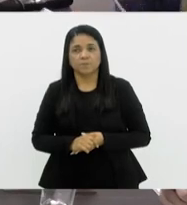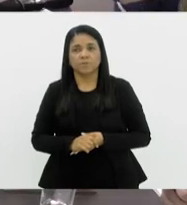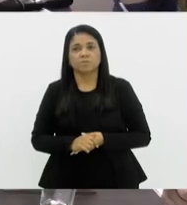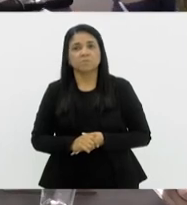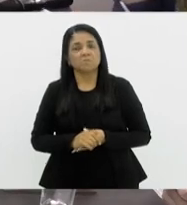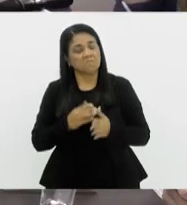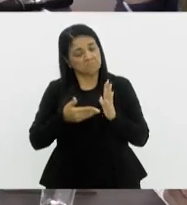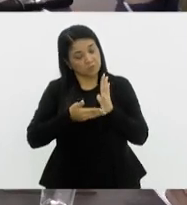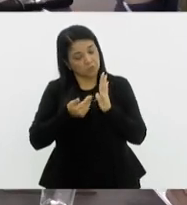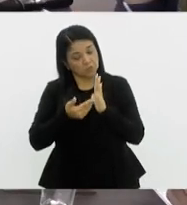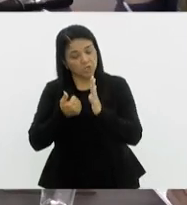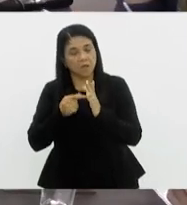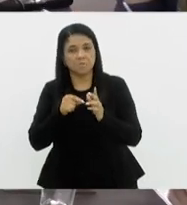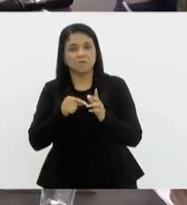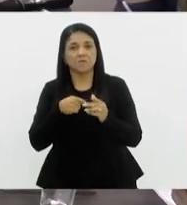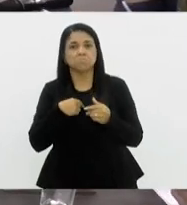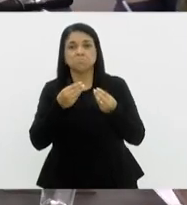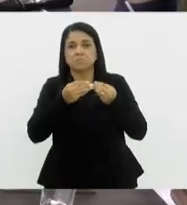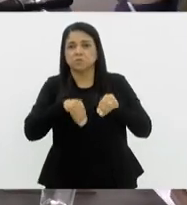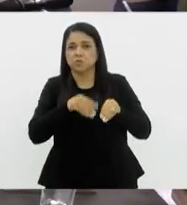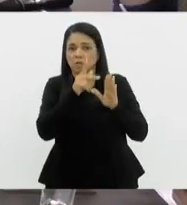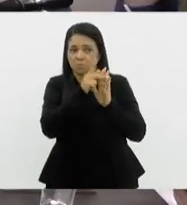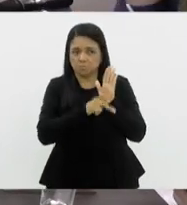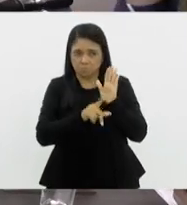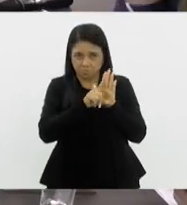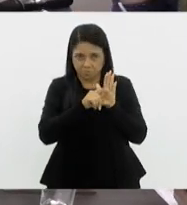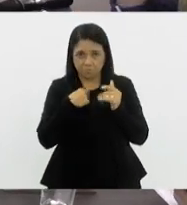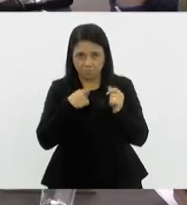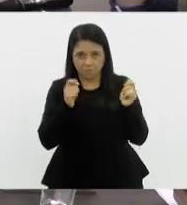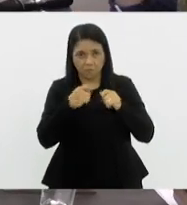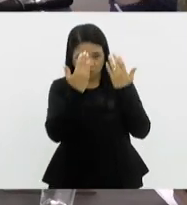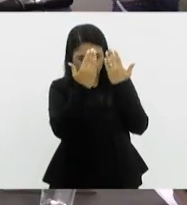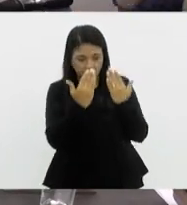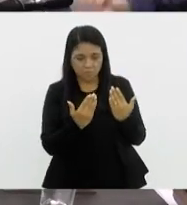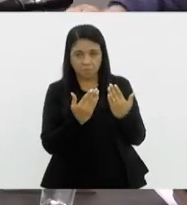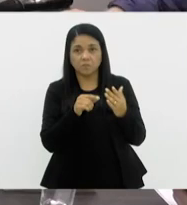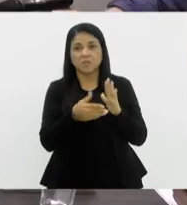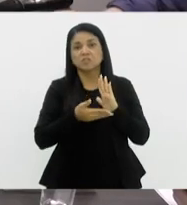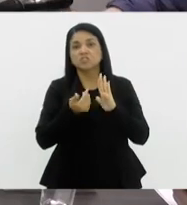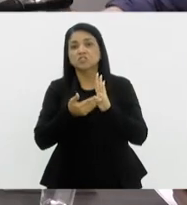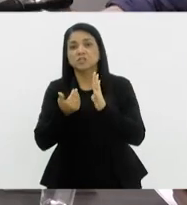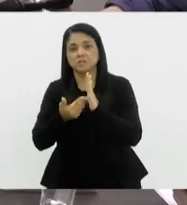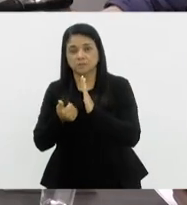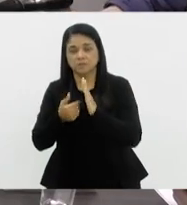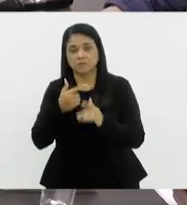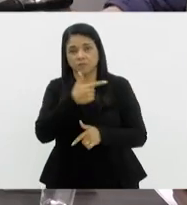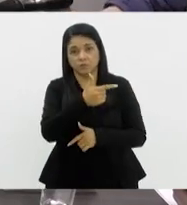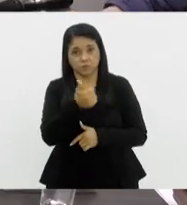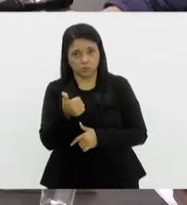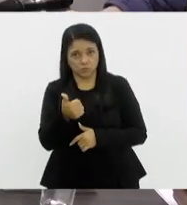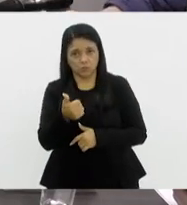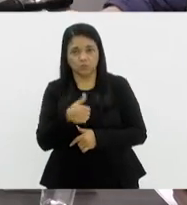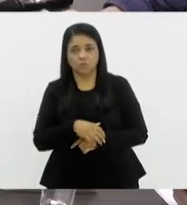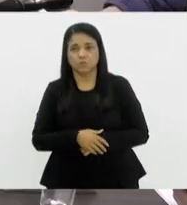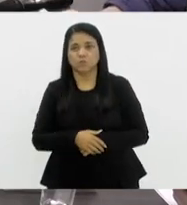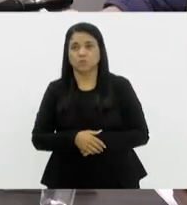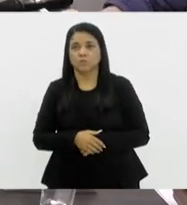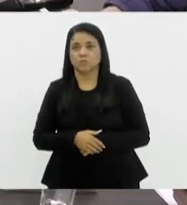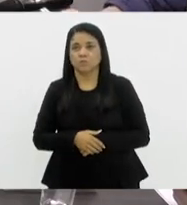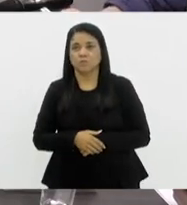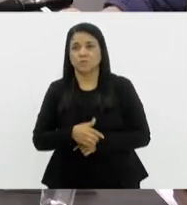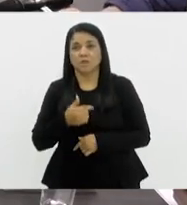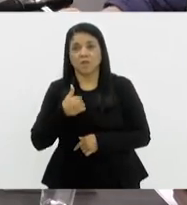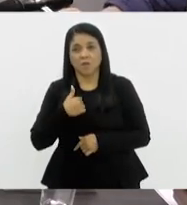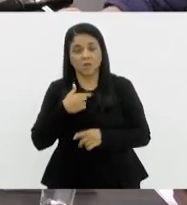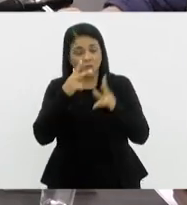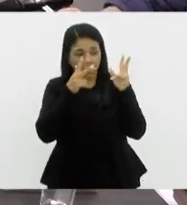essa potencial prejudicabilidade. Aqui, deputado Carlos Mink. Então, retirado de pauta o 21, tá? Eu sou tal qual o